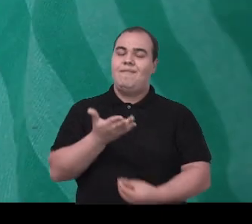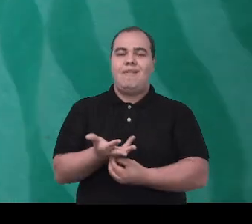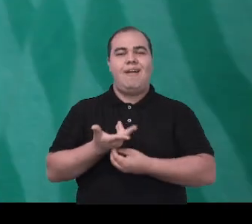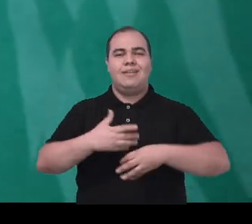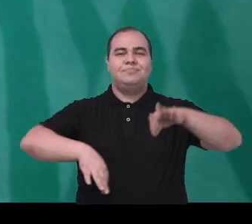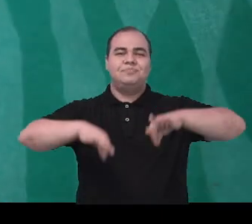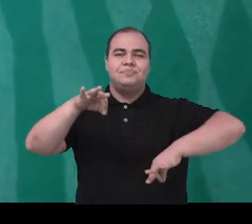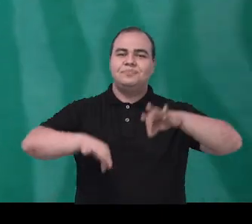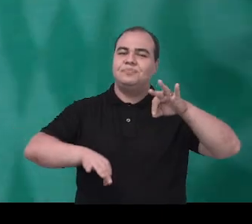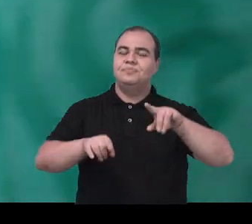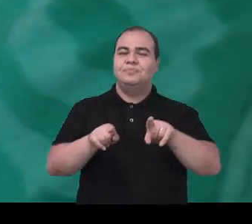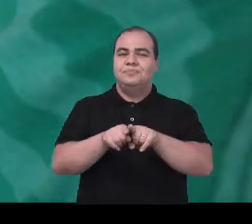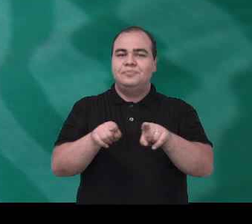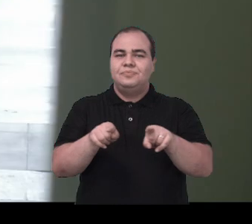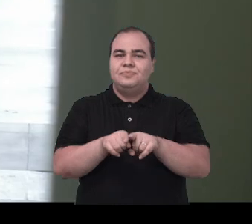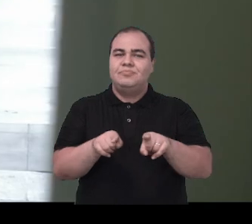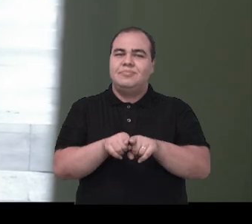arte, né? As oficinas